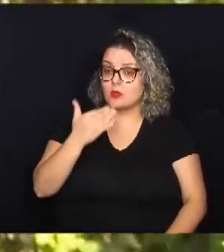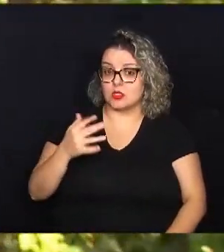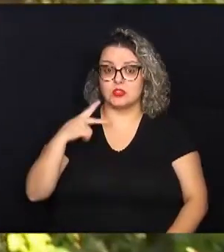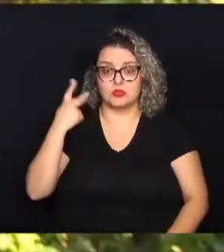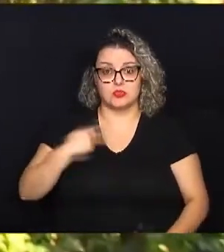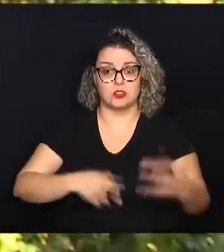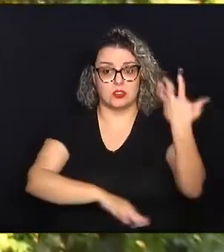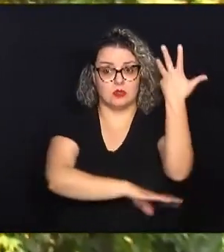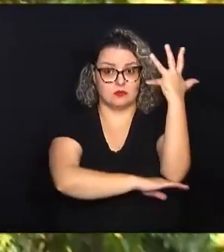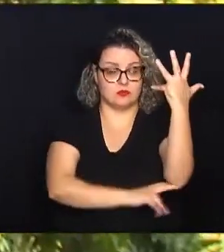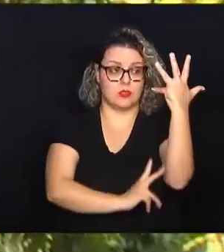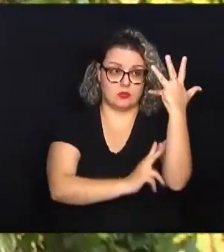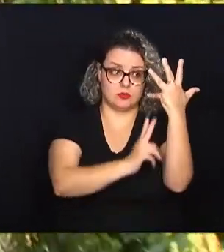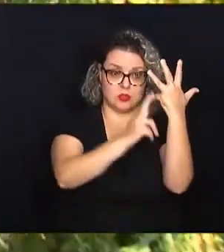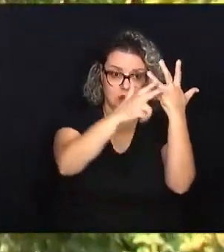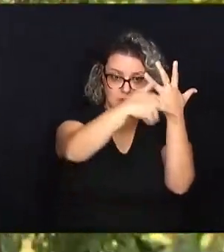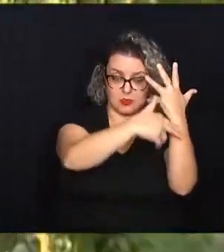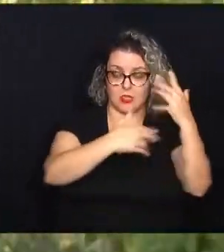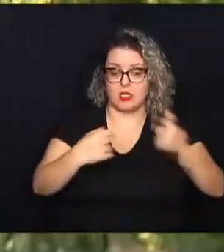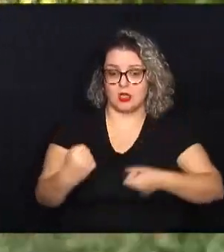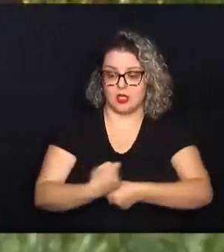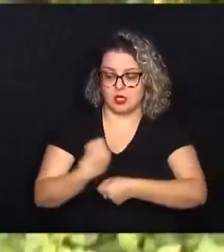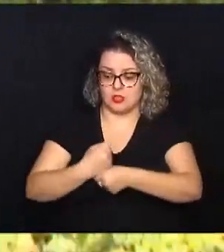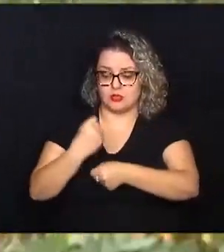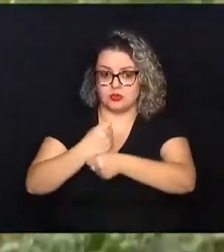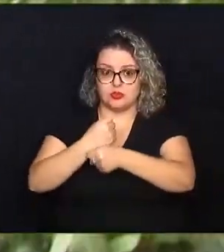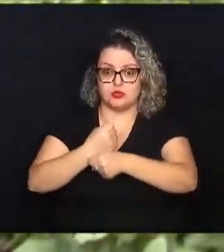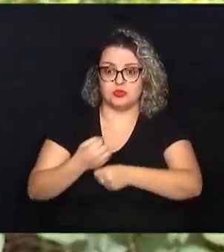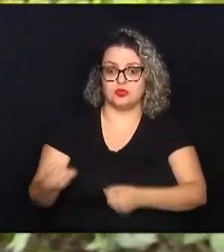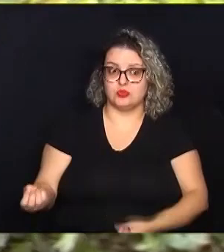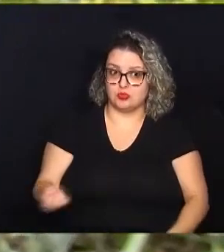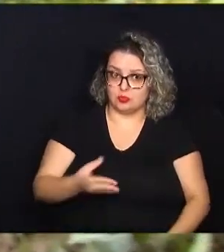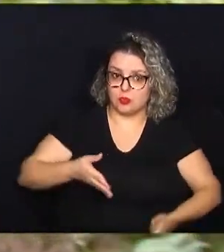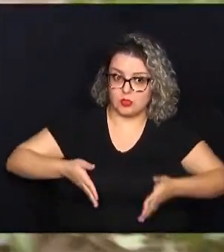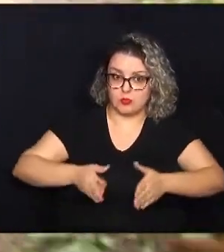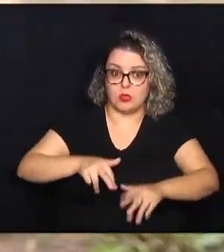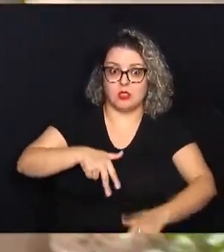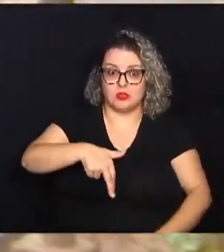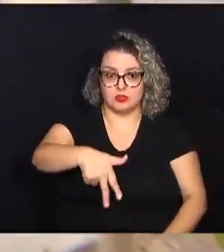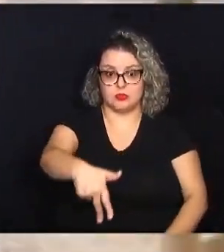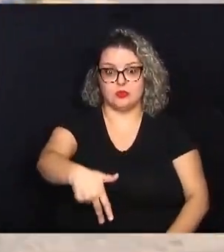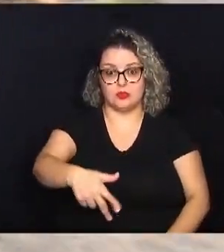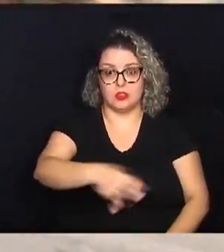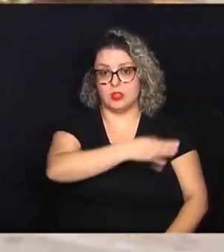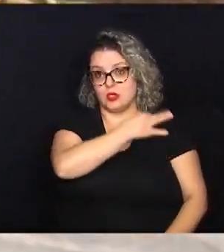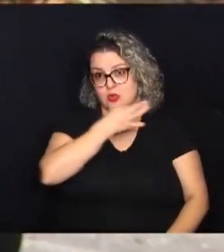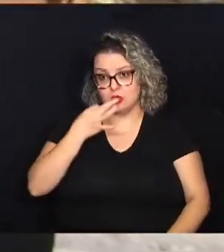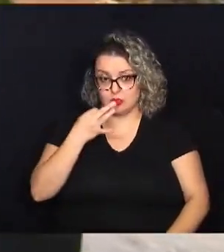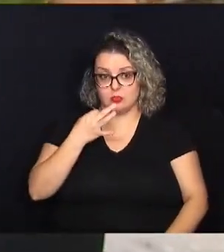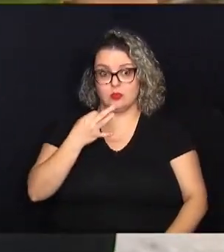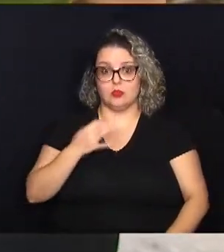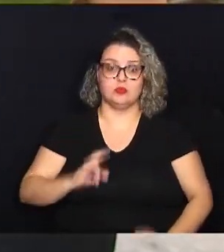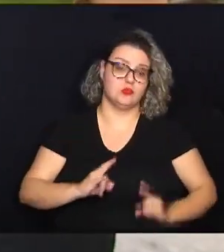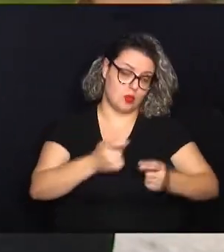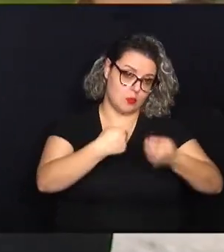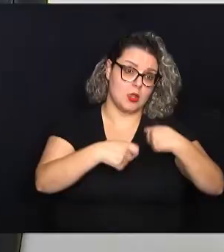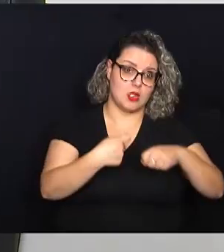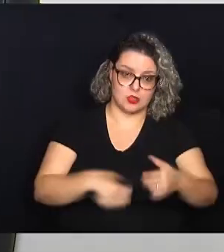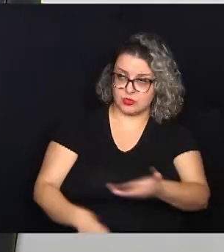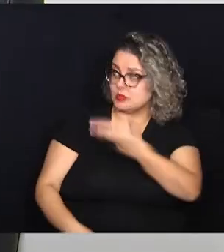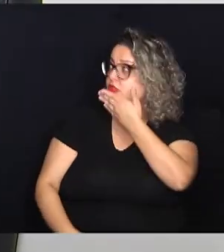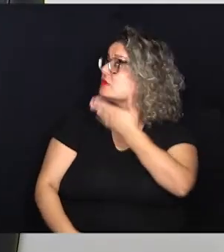está a poda das Árvores a construção de uma nova pista de caminhada e o aperfeiçoamento